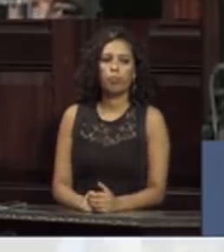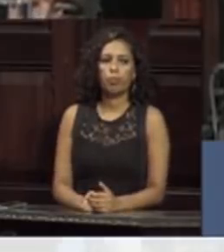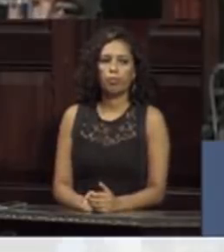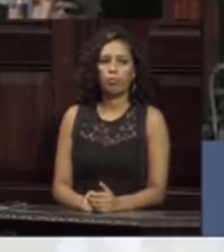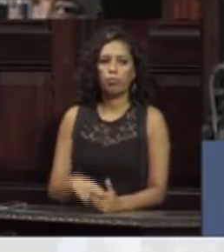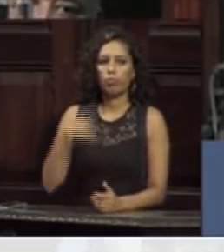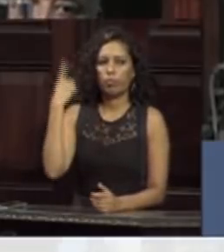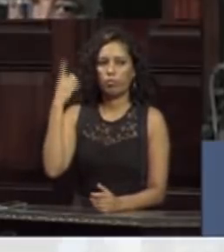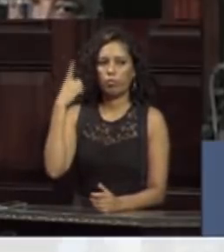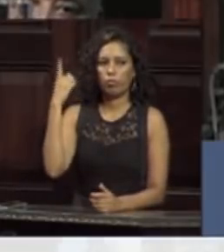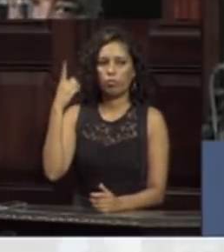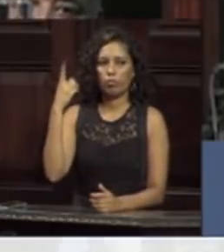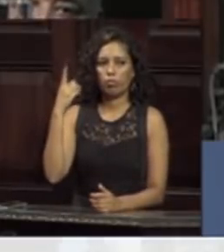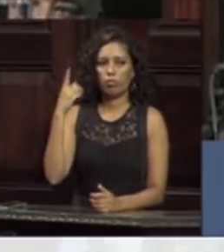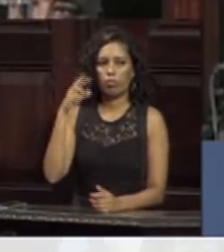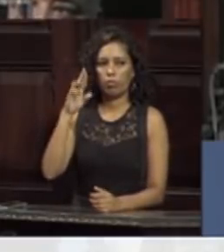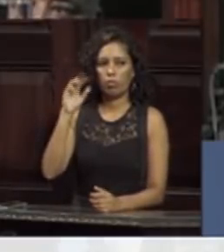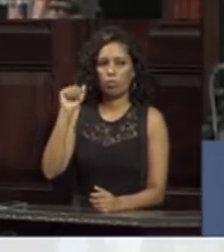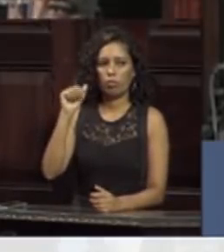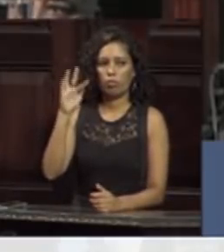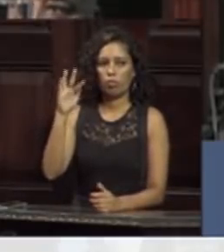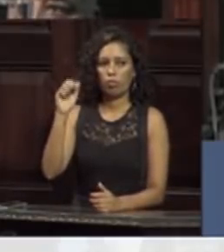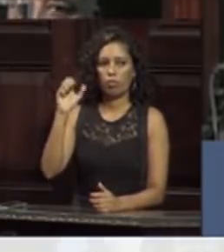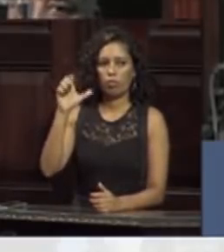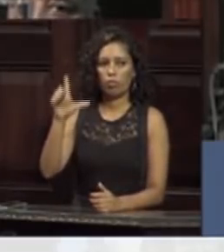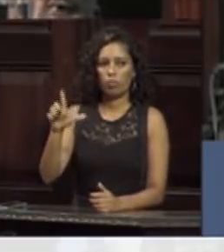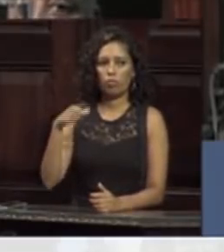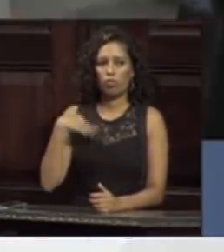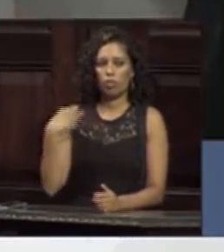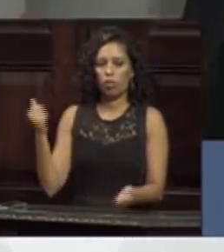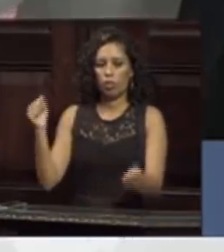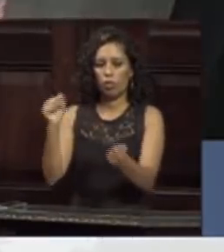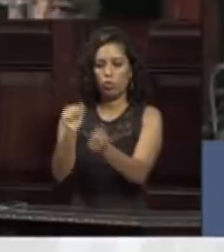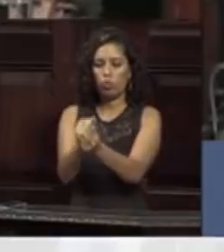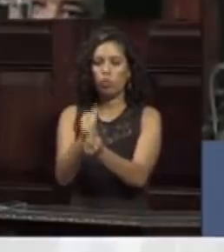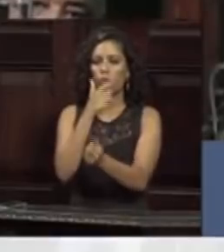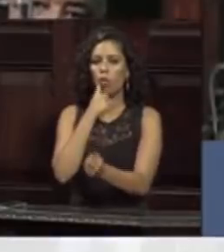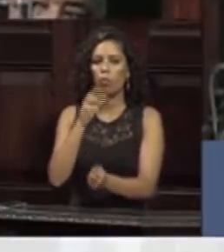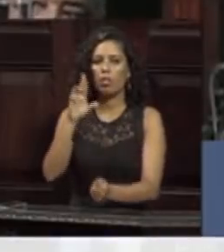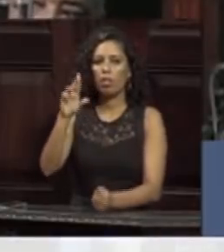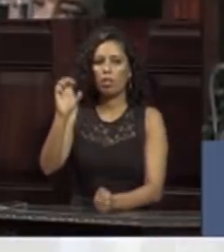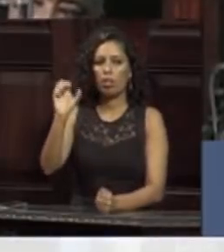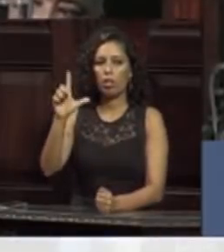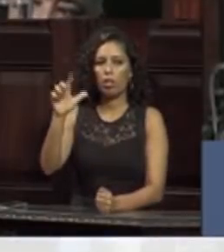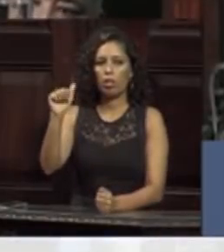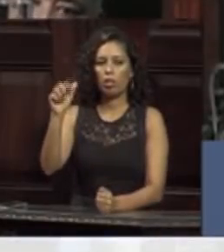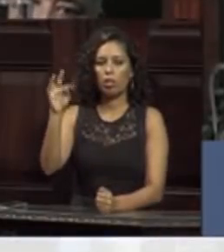Deputado Rafael Pisciani. Acompanho o relator, senhor presidente.